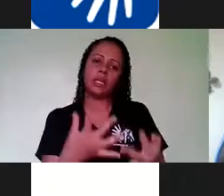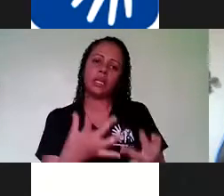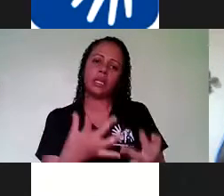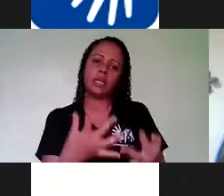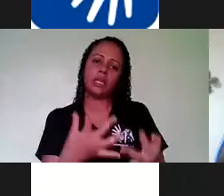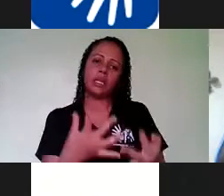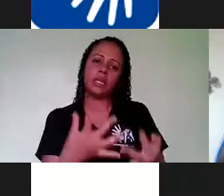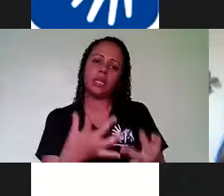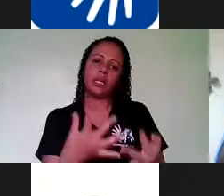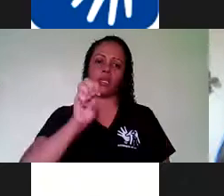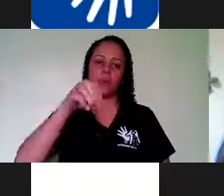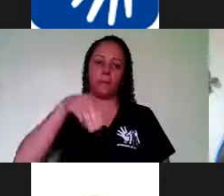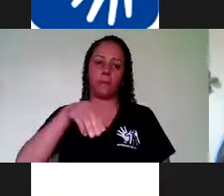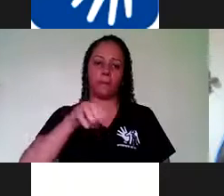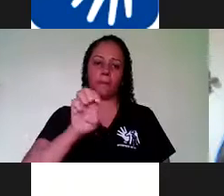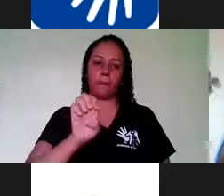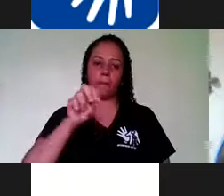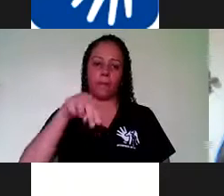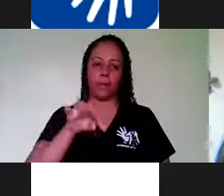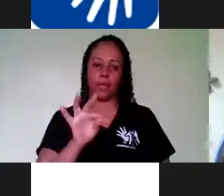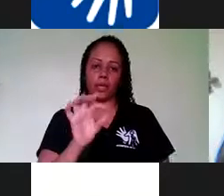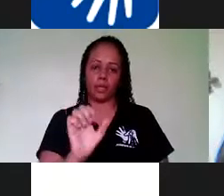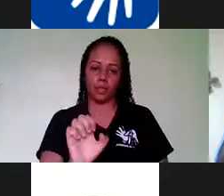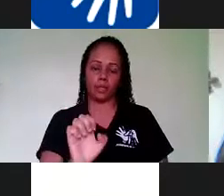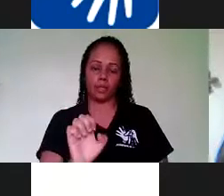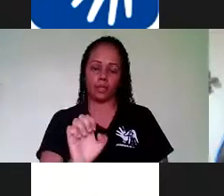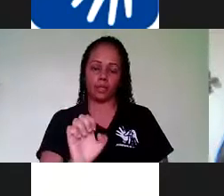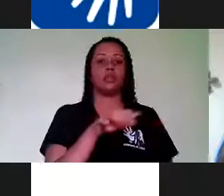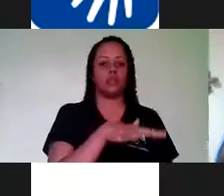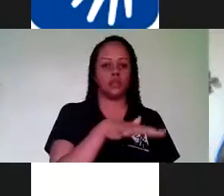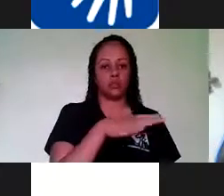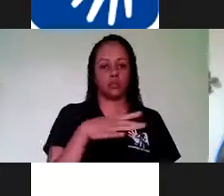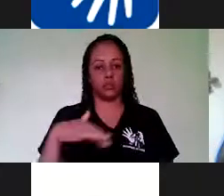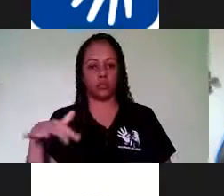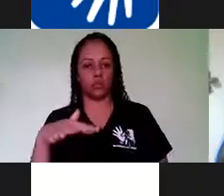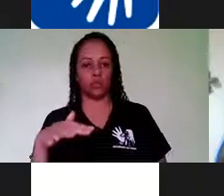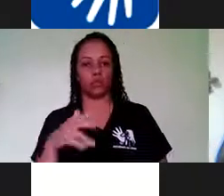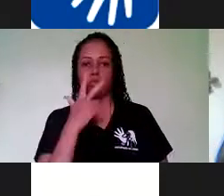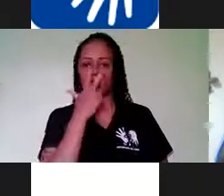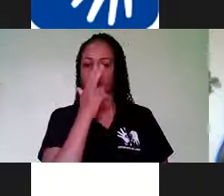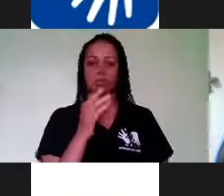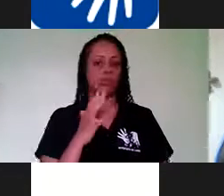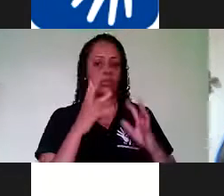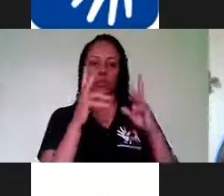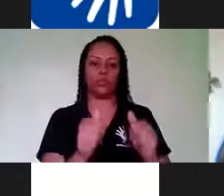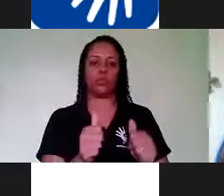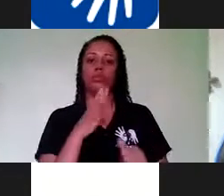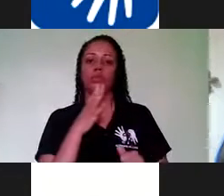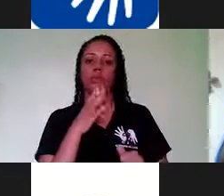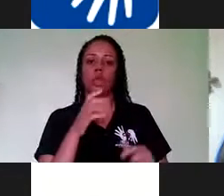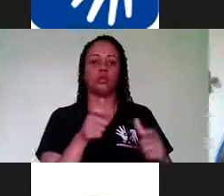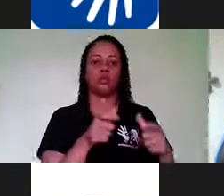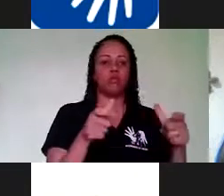Dr. Cal, sobre esses 2 espaços que eu tenho certeza que nem todos conhecem a profundidade, a grandeza desses